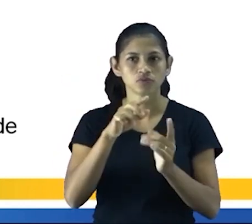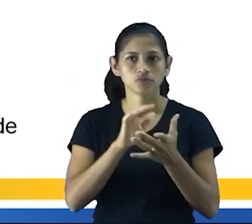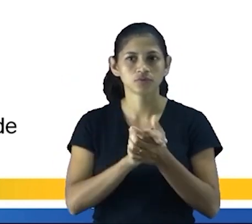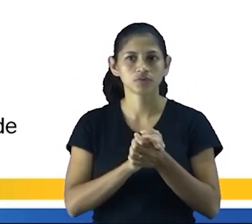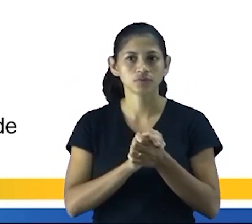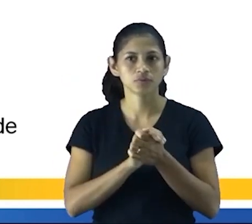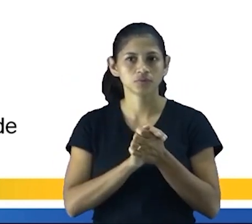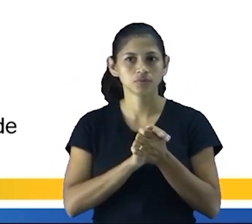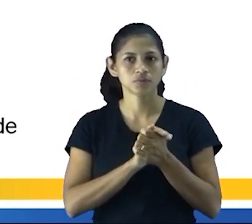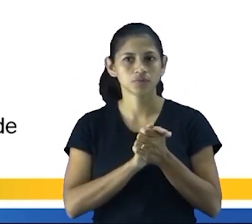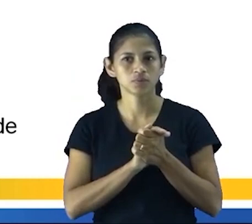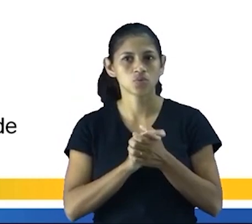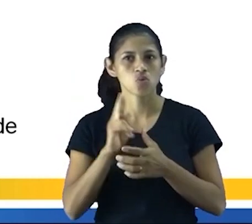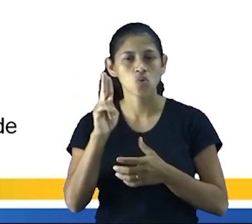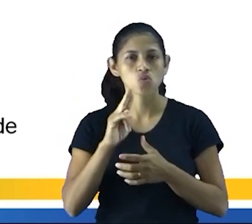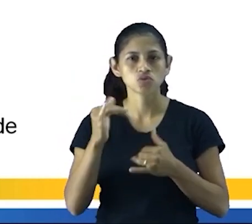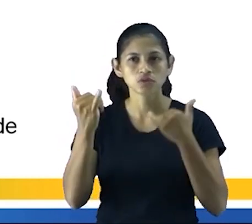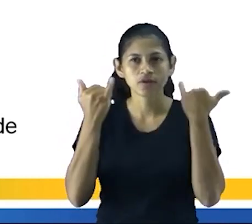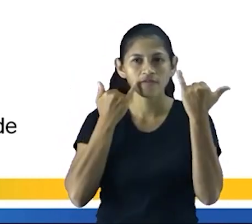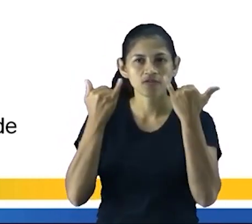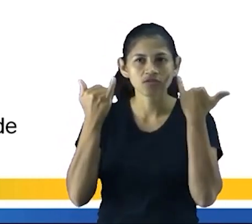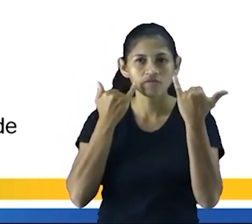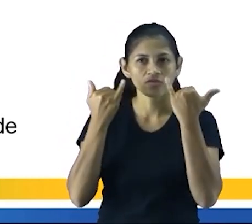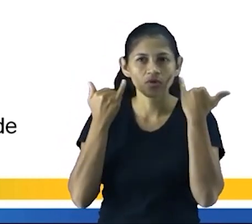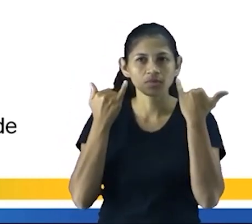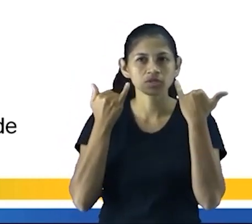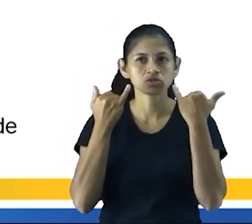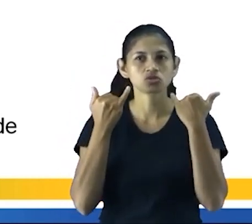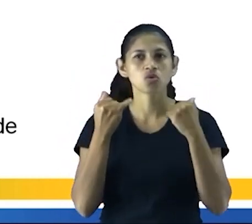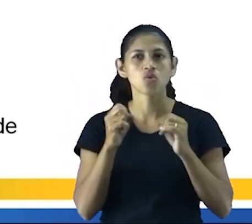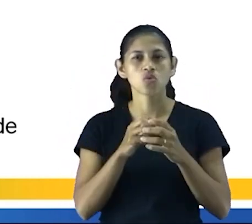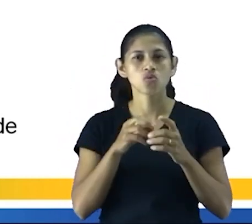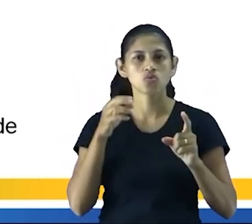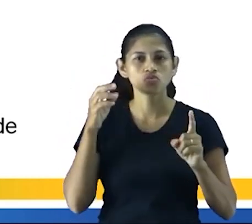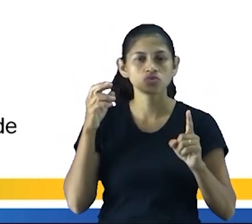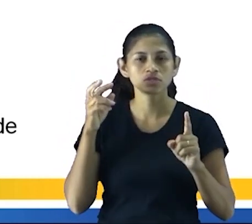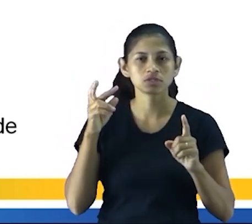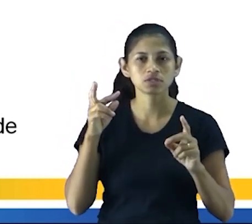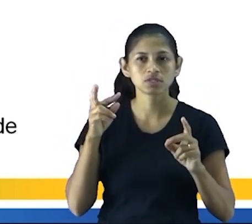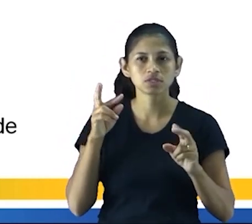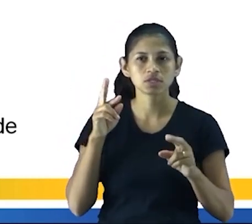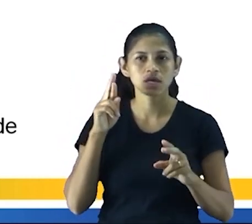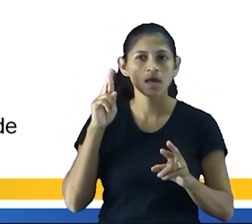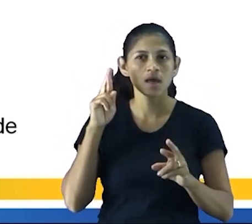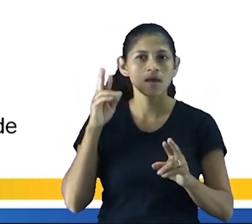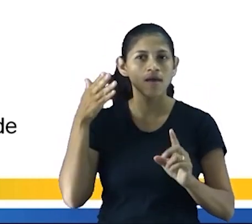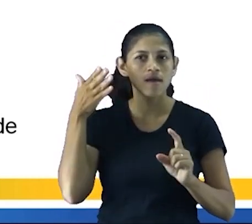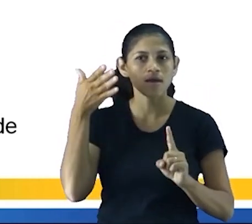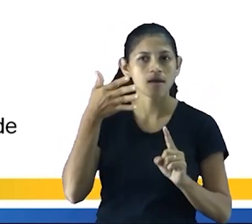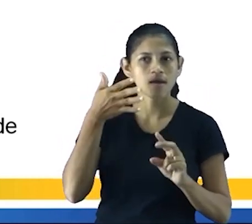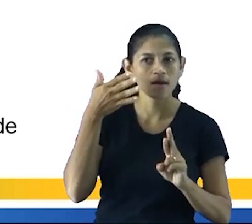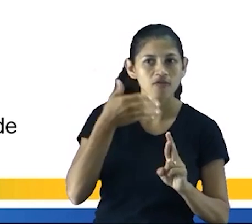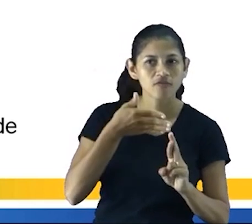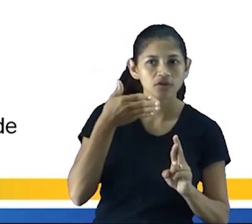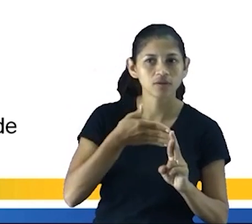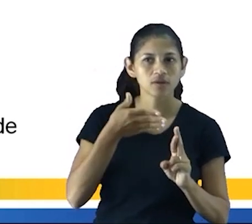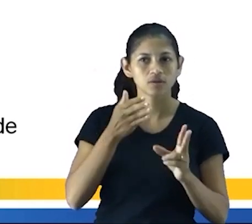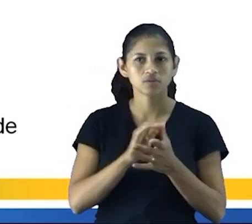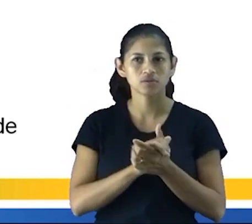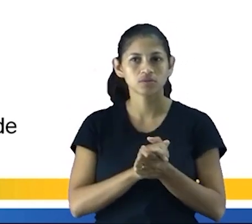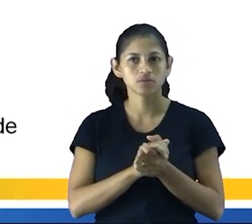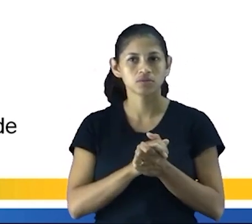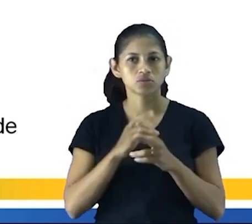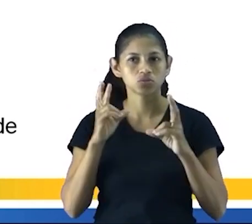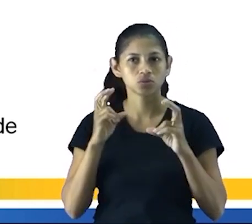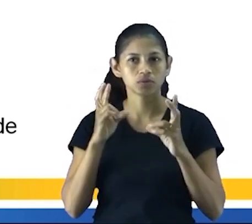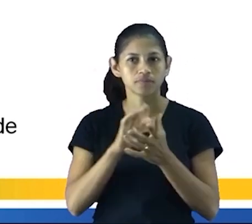temas, utiliza comparações, enumerações para facilitar o entendimento, tá? E nós temos aqui alguns exemplos, né,